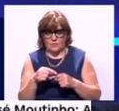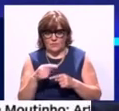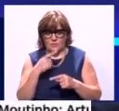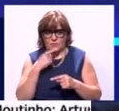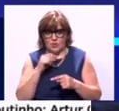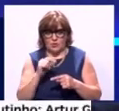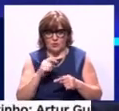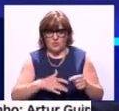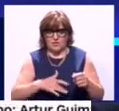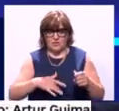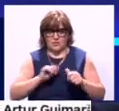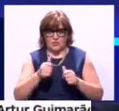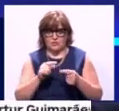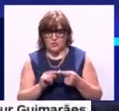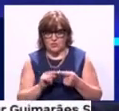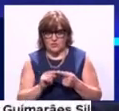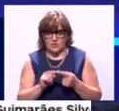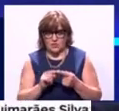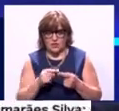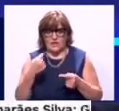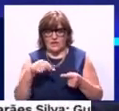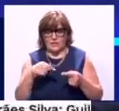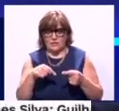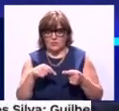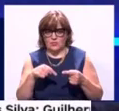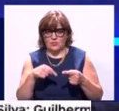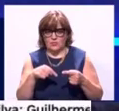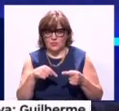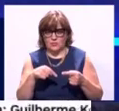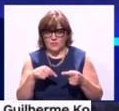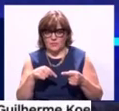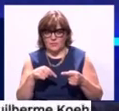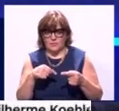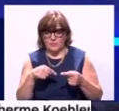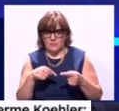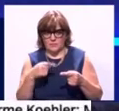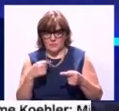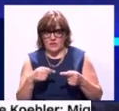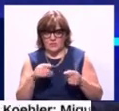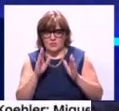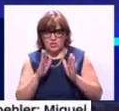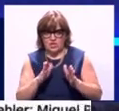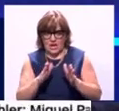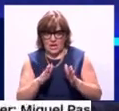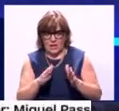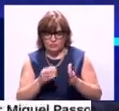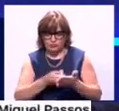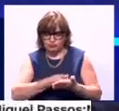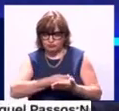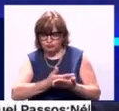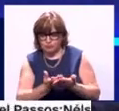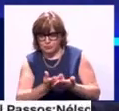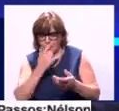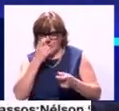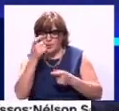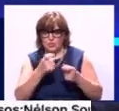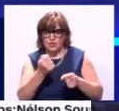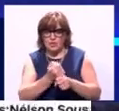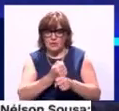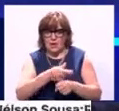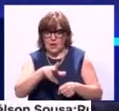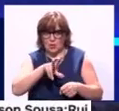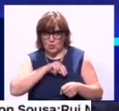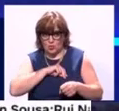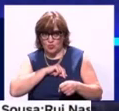nomes para diretores esportivos. Nós temos já um leque de pessoas que vão trabalhar